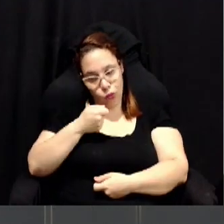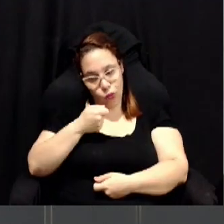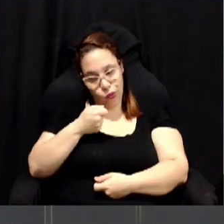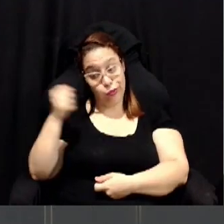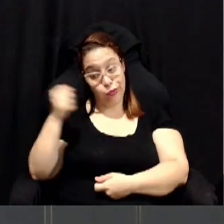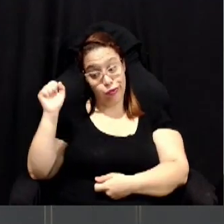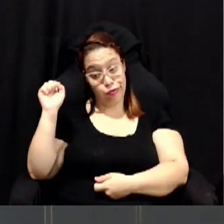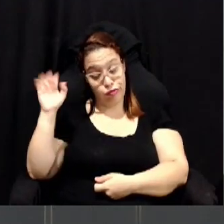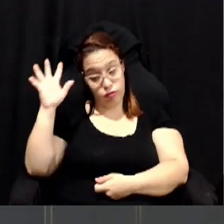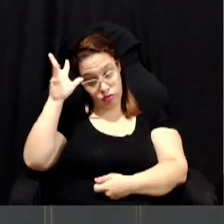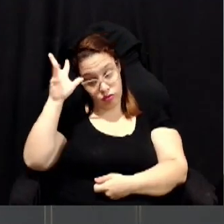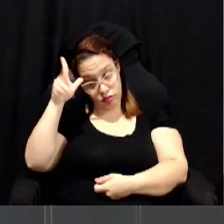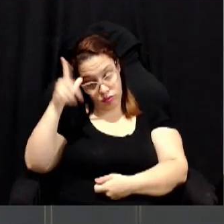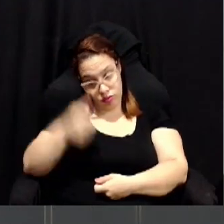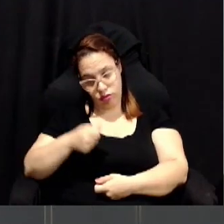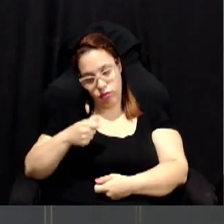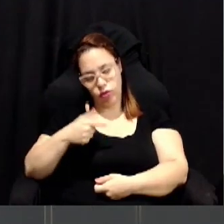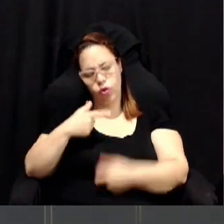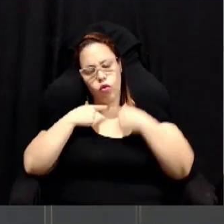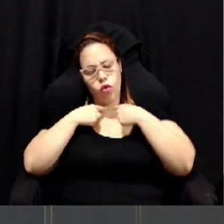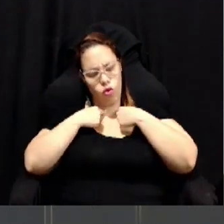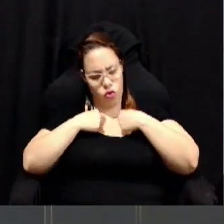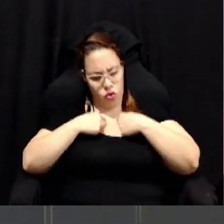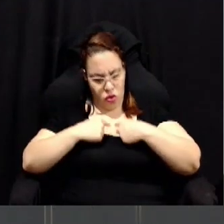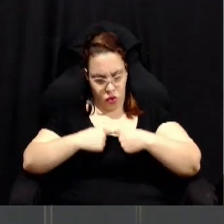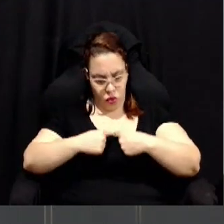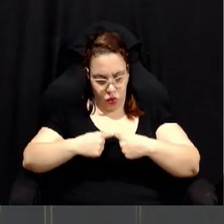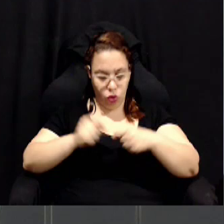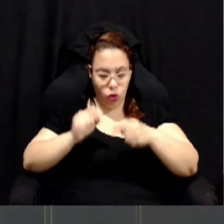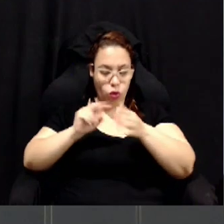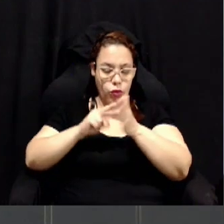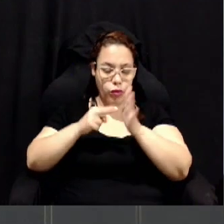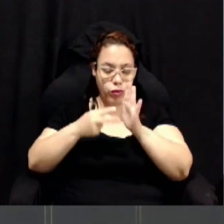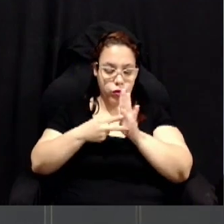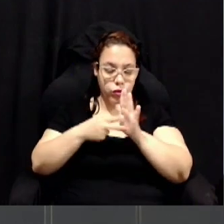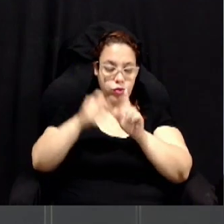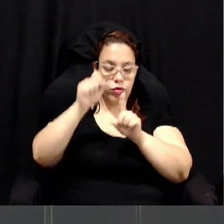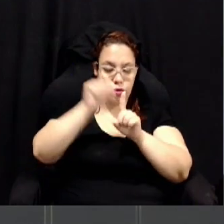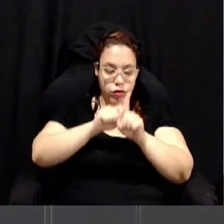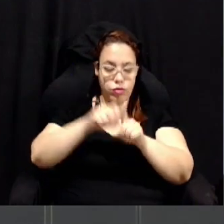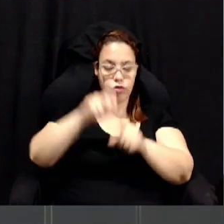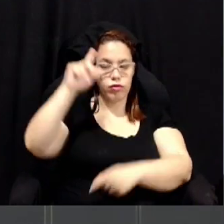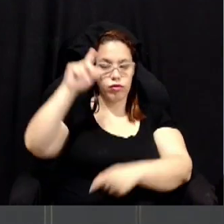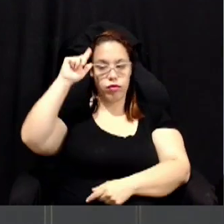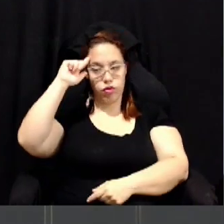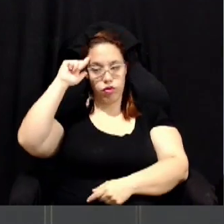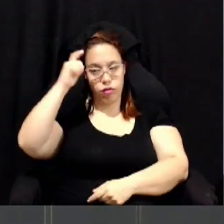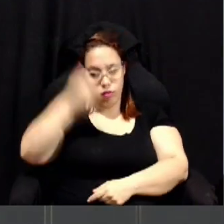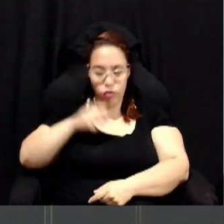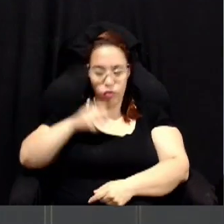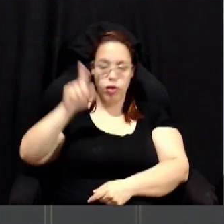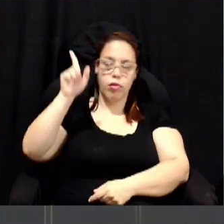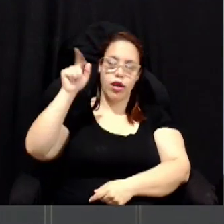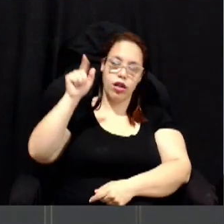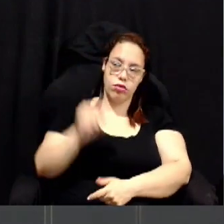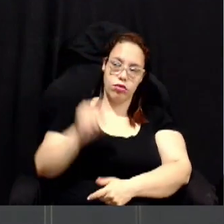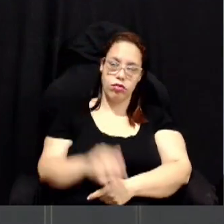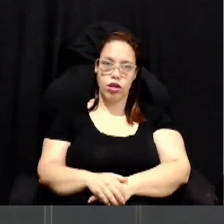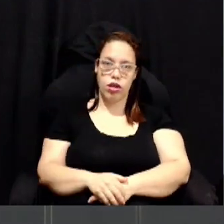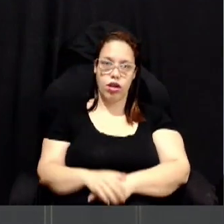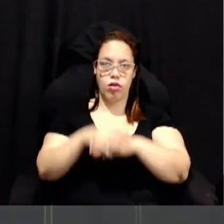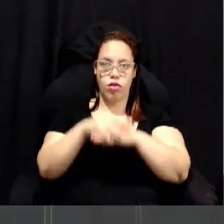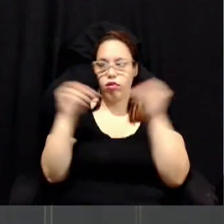ver lá um cordão e saber o que significa. E esses meses de conscientização são para isso, né? Não é para se esgotar as